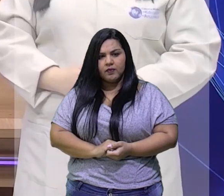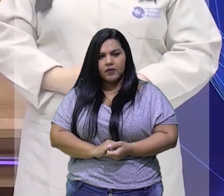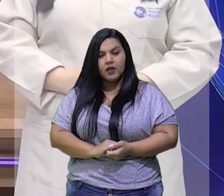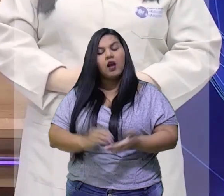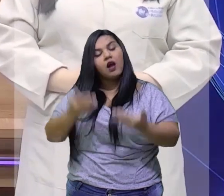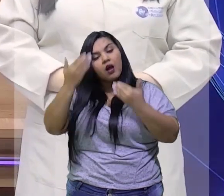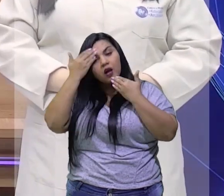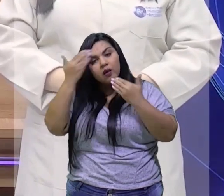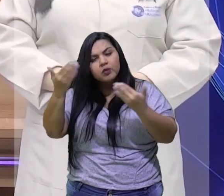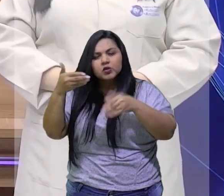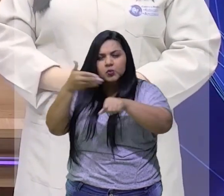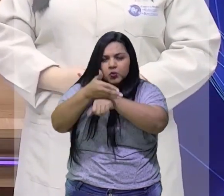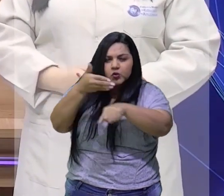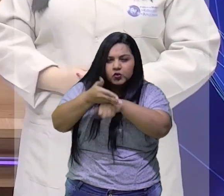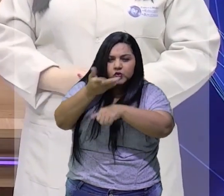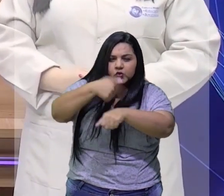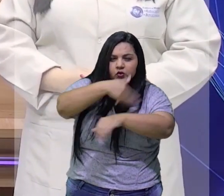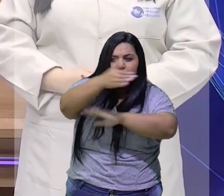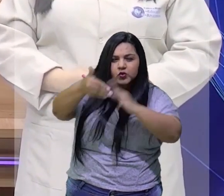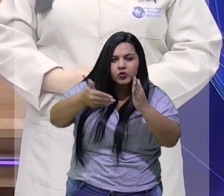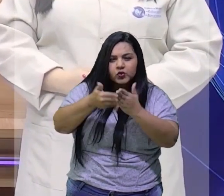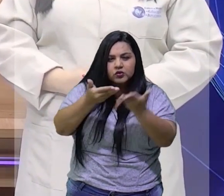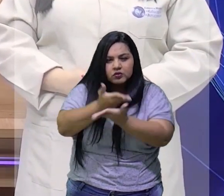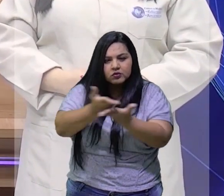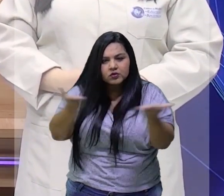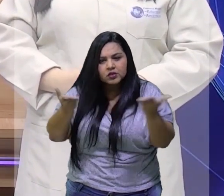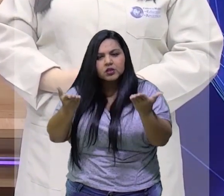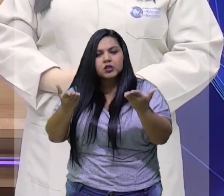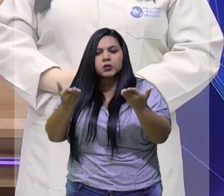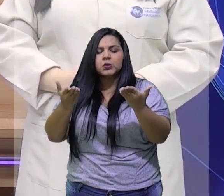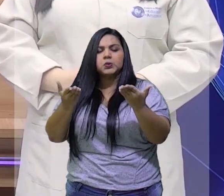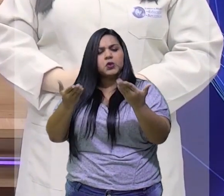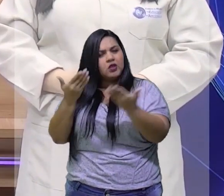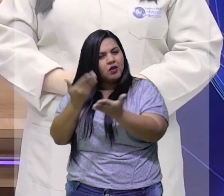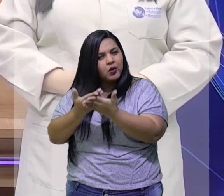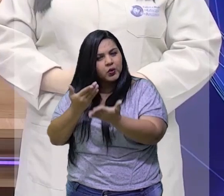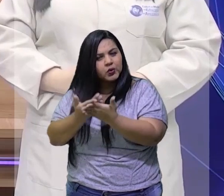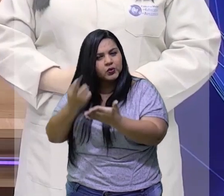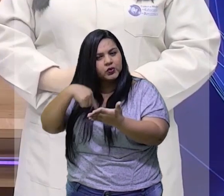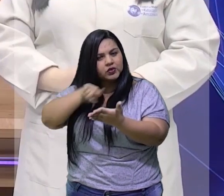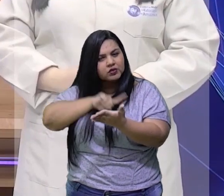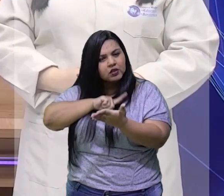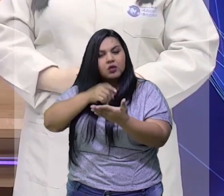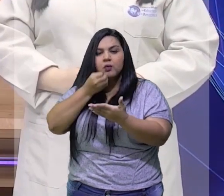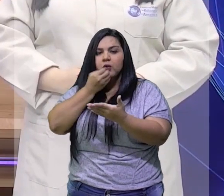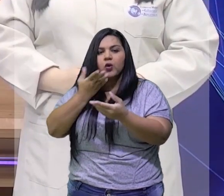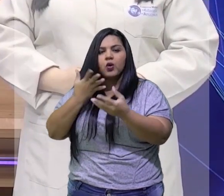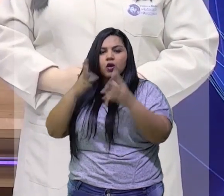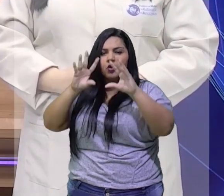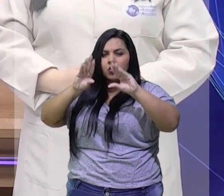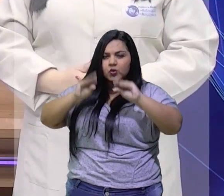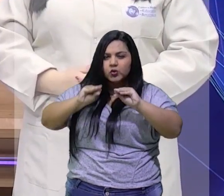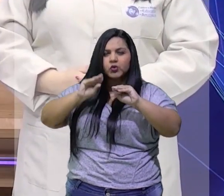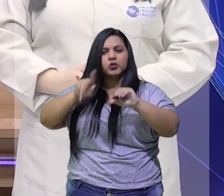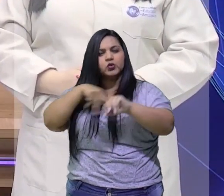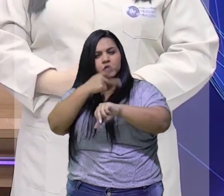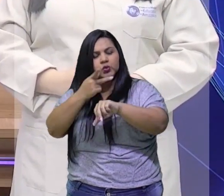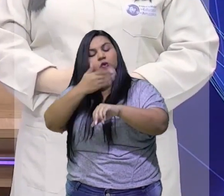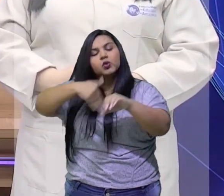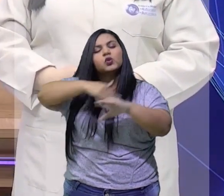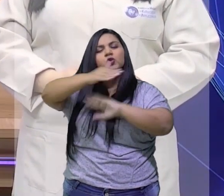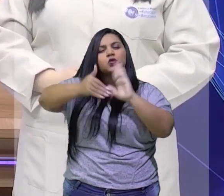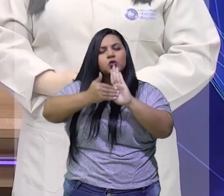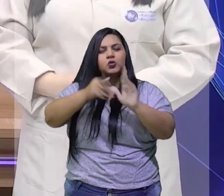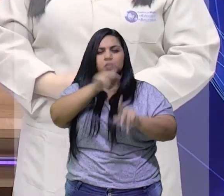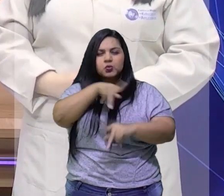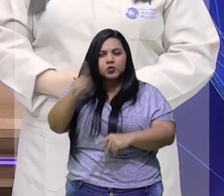Agradecemos aí a participação de todos na nossa interatividade, na nossa aula. Uma boa noite a todos os professores, a todos os